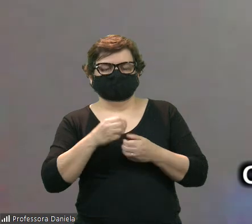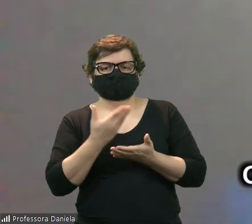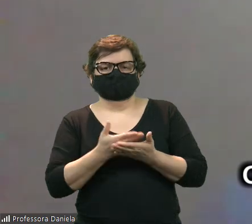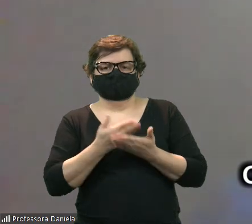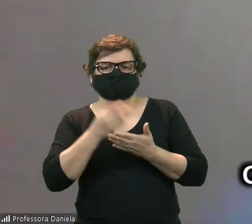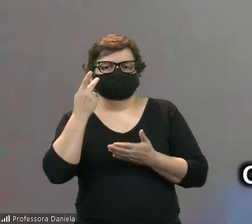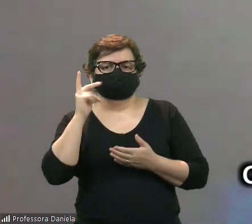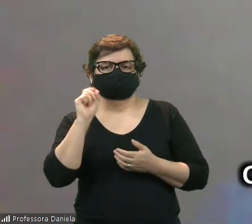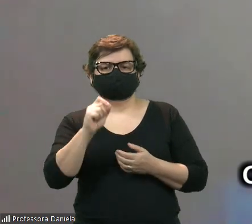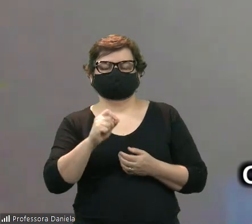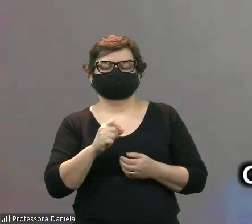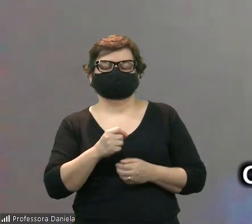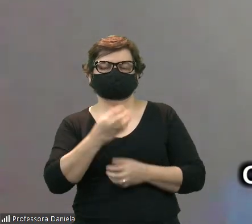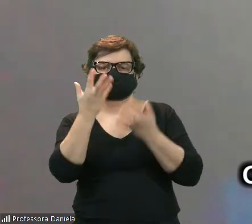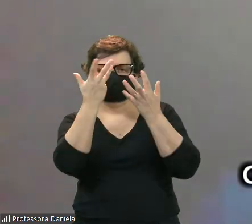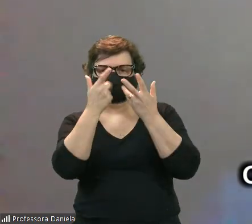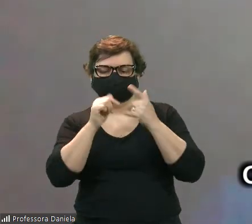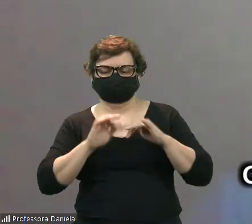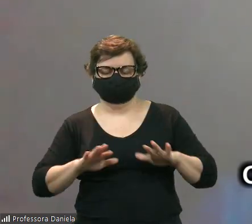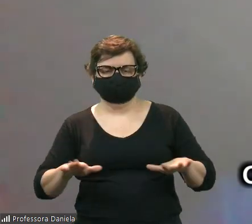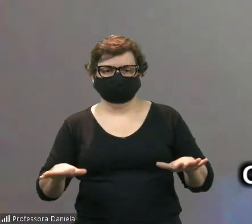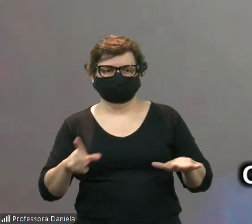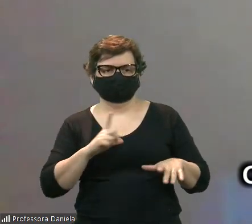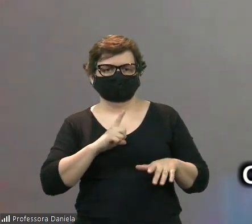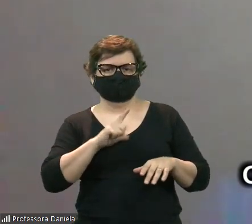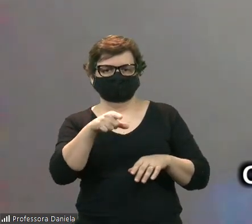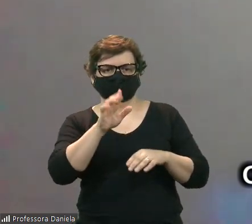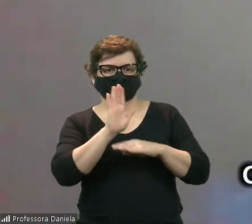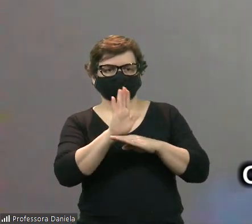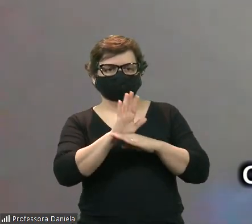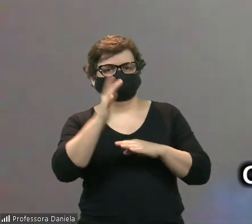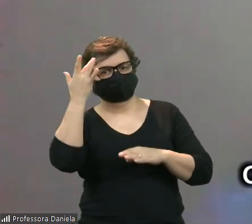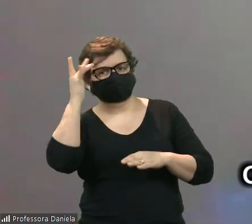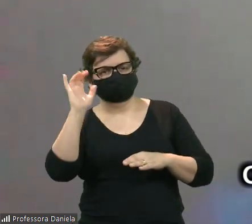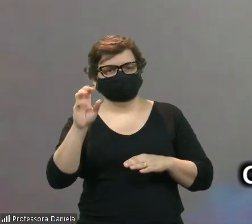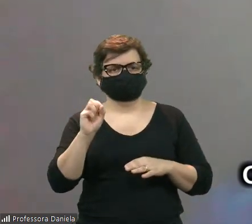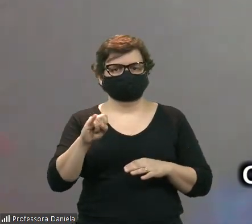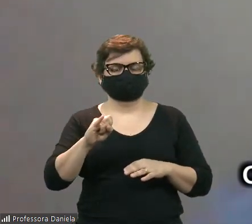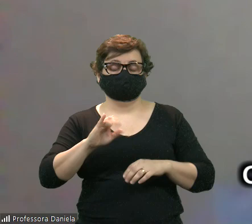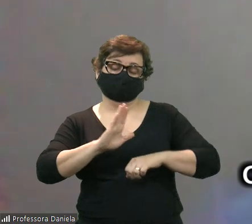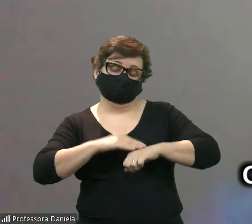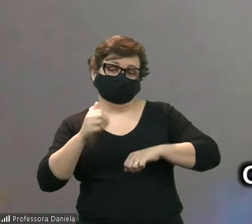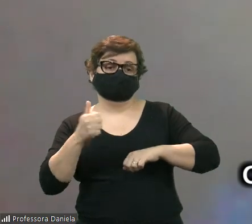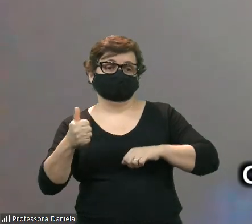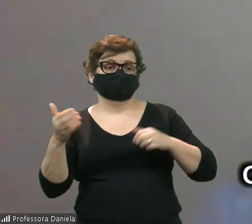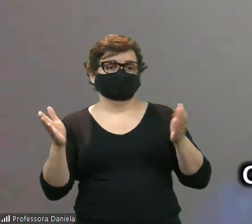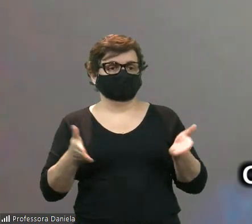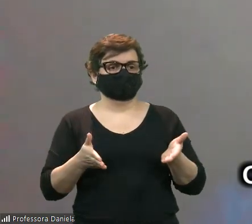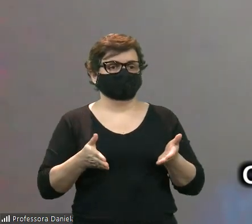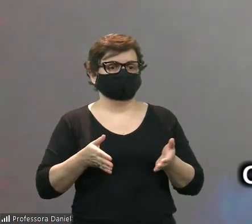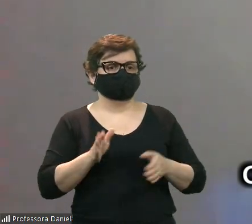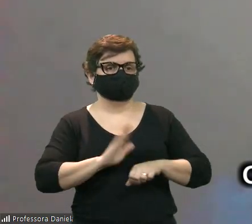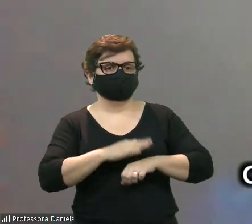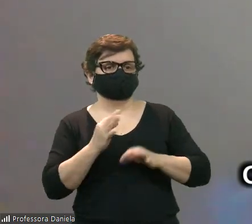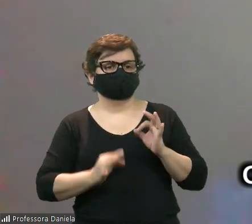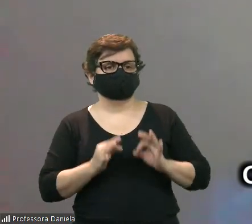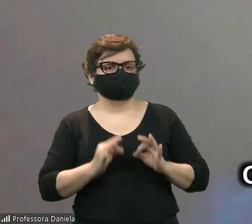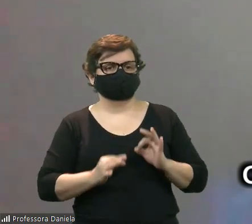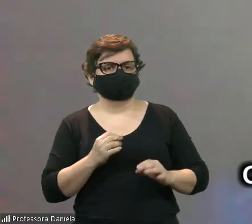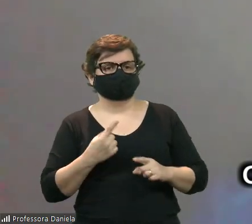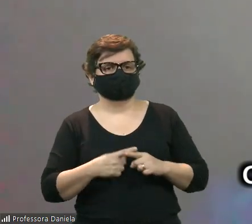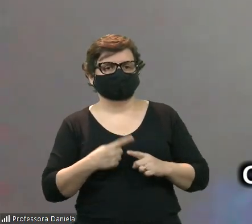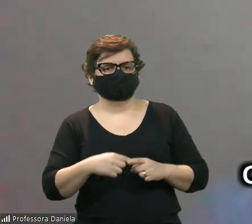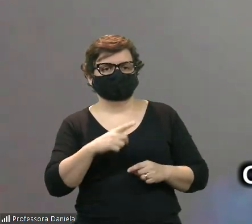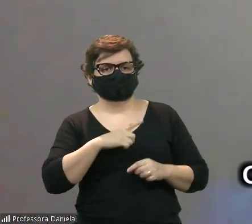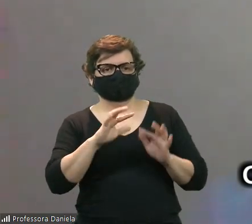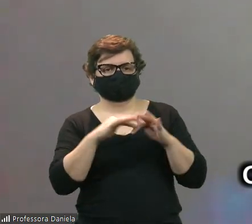essas crianças tenham nesse momento esse suporte. Não sei se eu posso falar que é o mais adequado, não sei se é o mais justo, porque tem